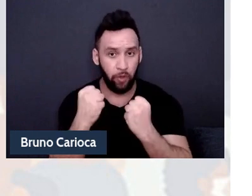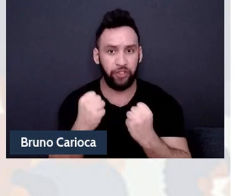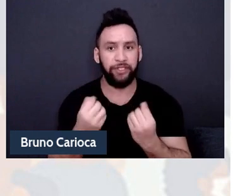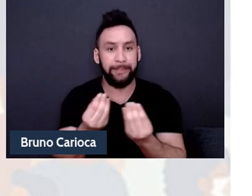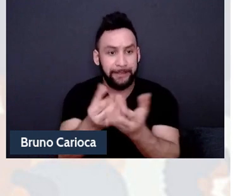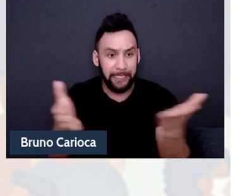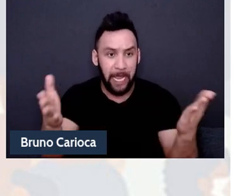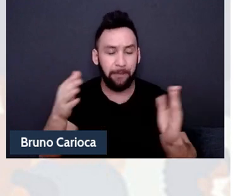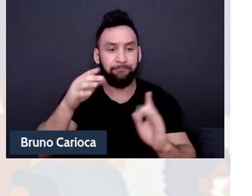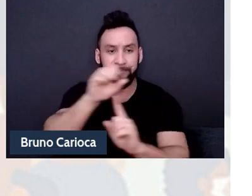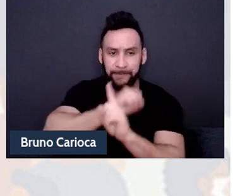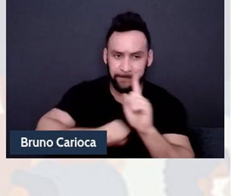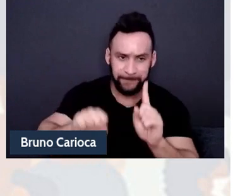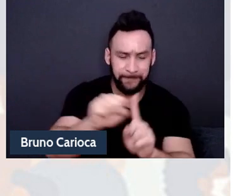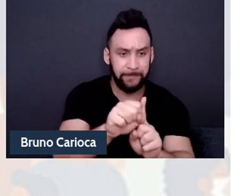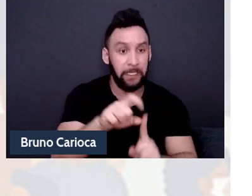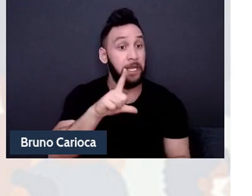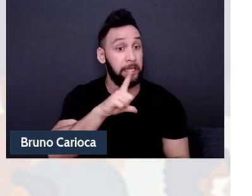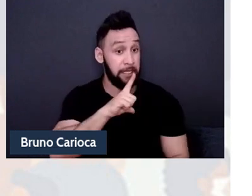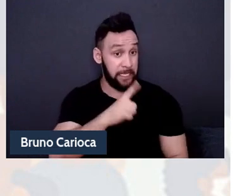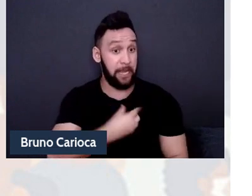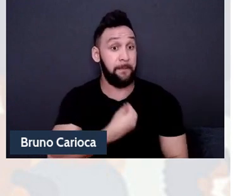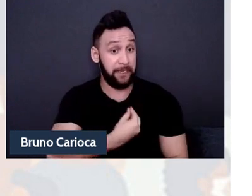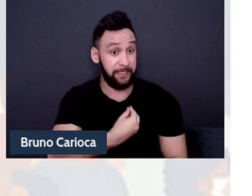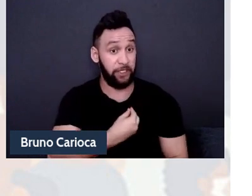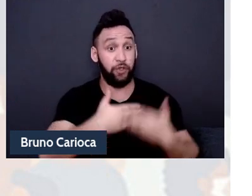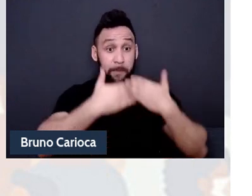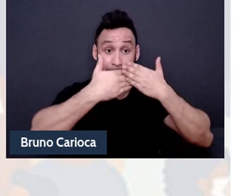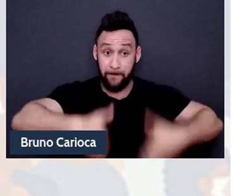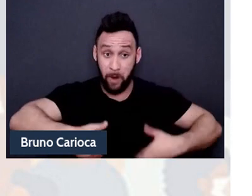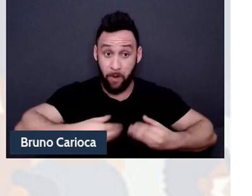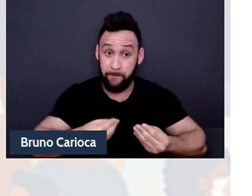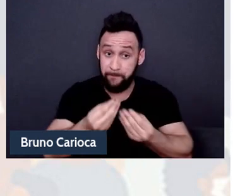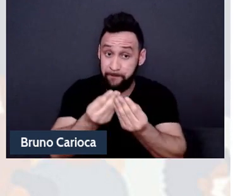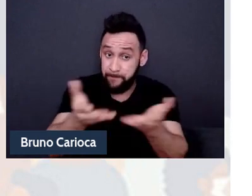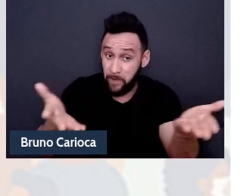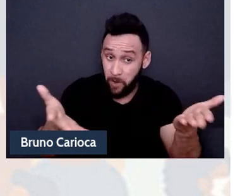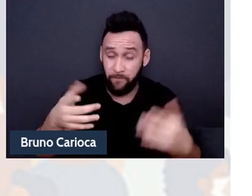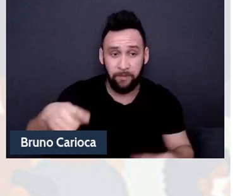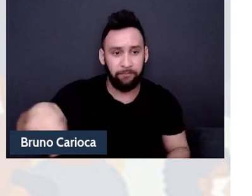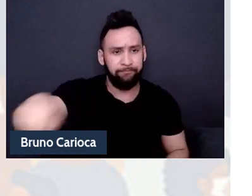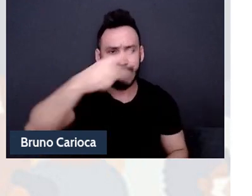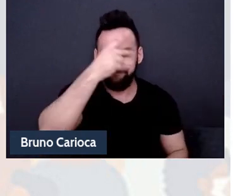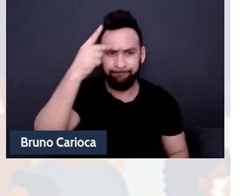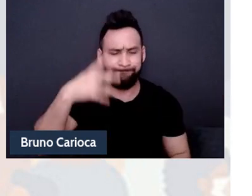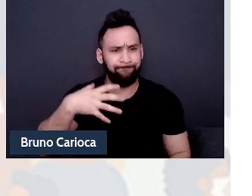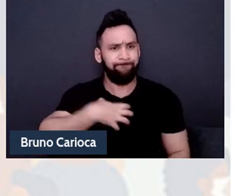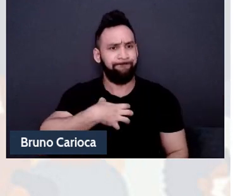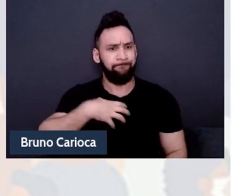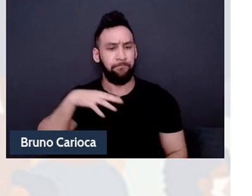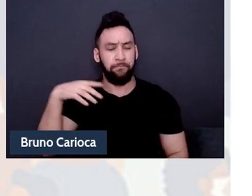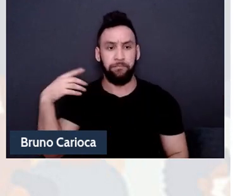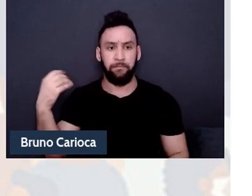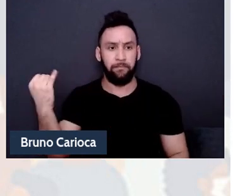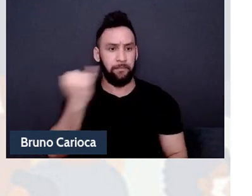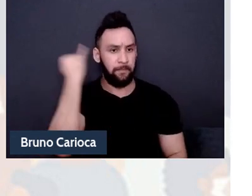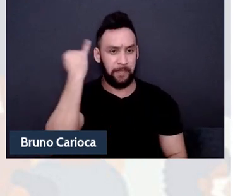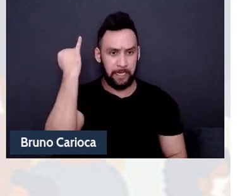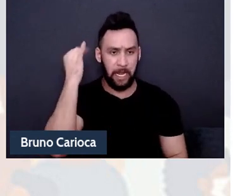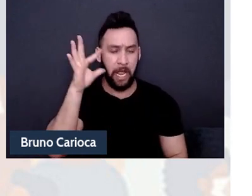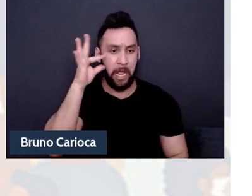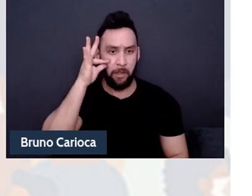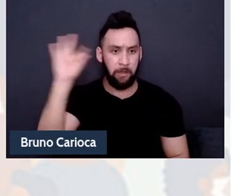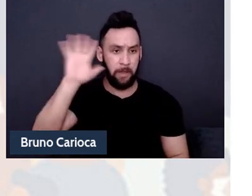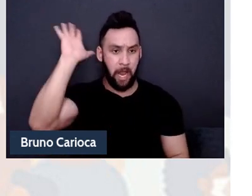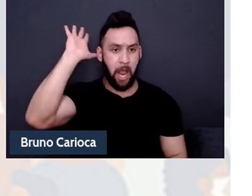testes, especialmente aqueles de alta relevância, um teste de alta relevância é aquele que atinge muitas pessoas e